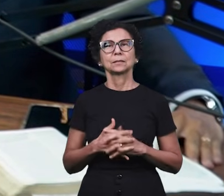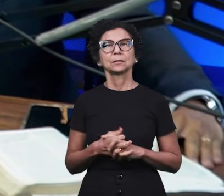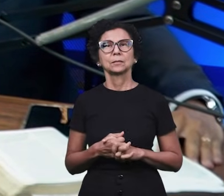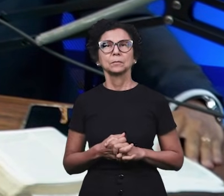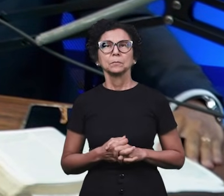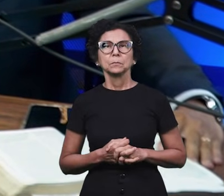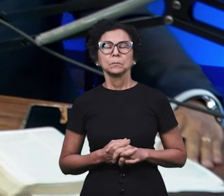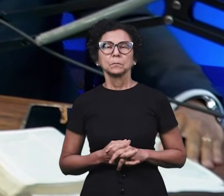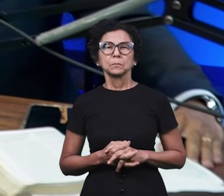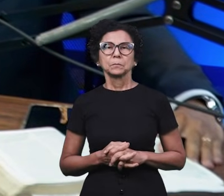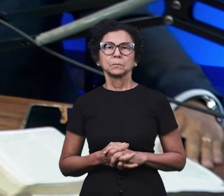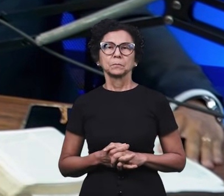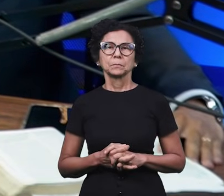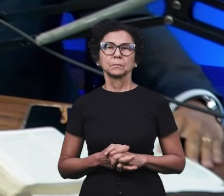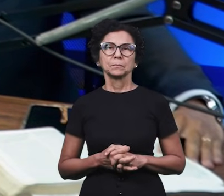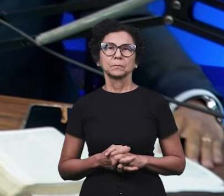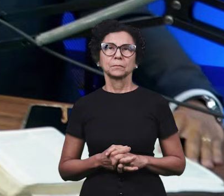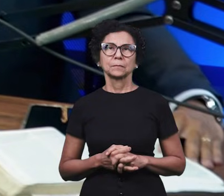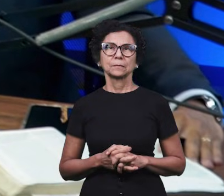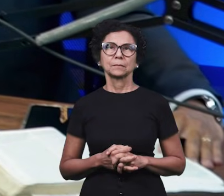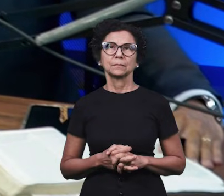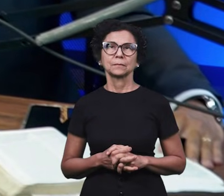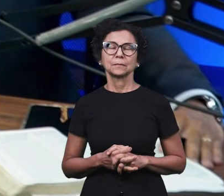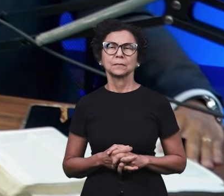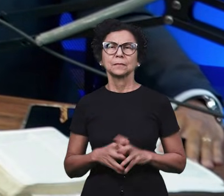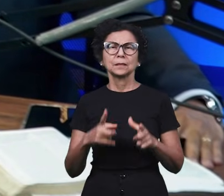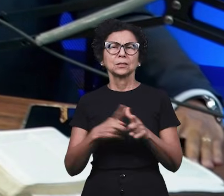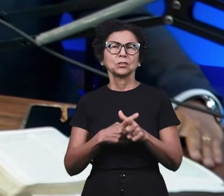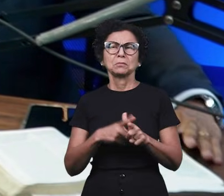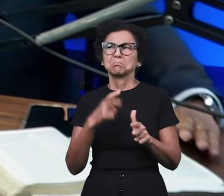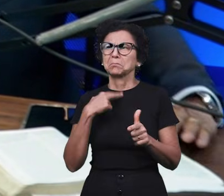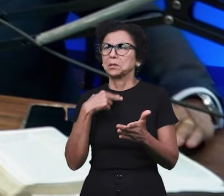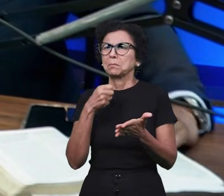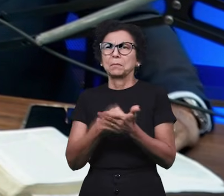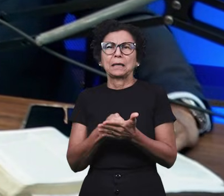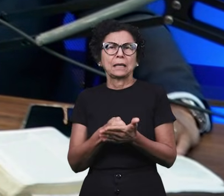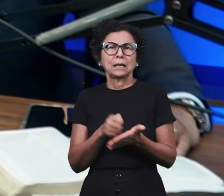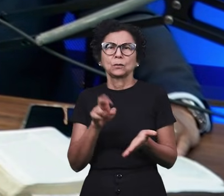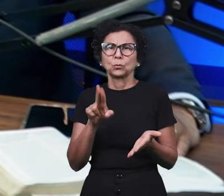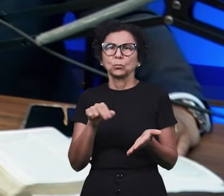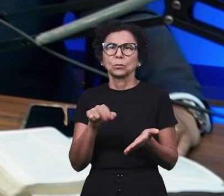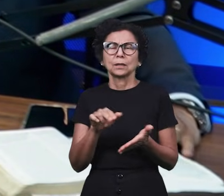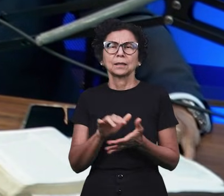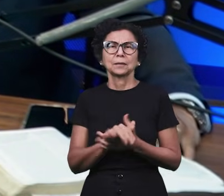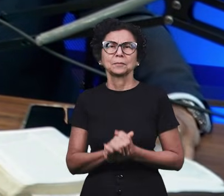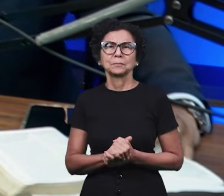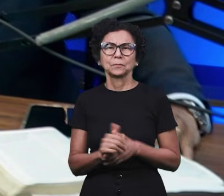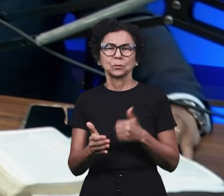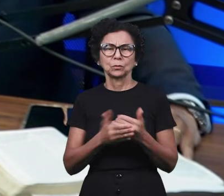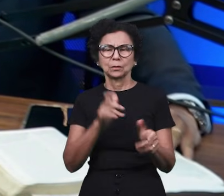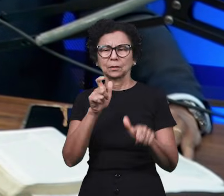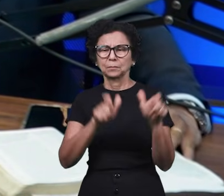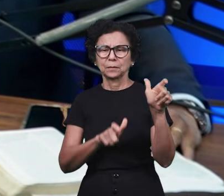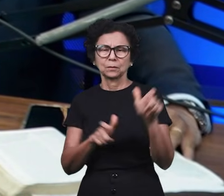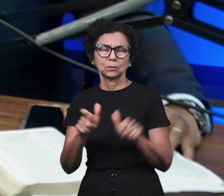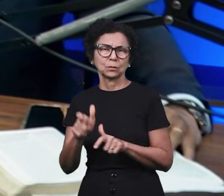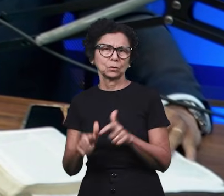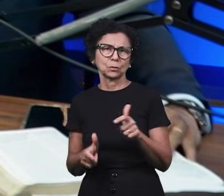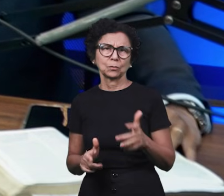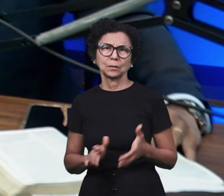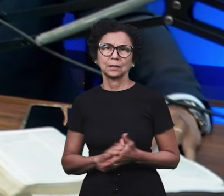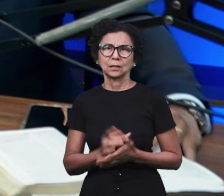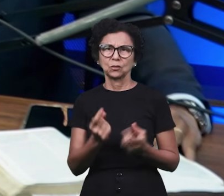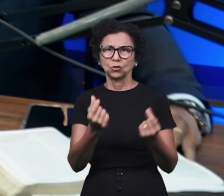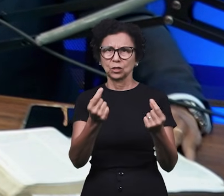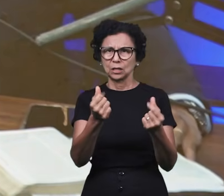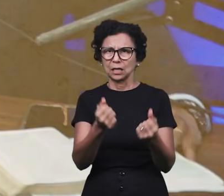está comentando, assim, da dívida que é impagável, né? Por qualquer homem, recurso humano. É um texto no